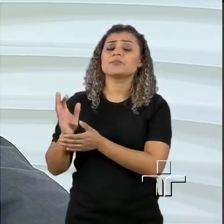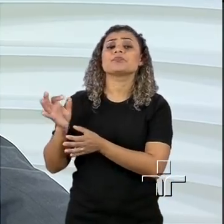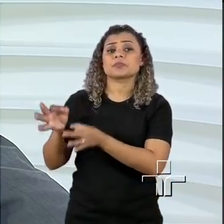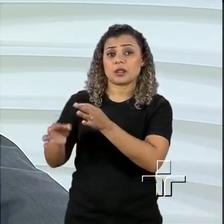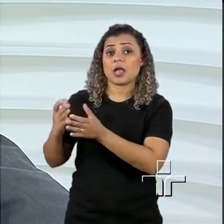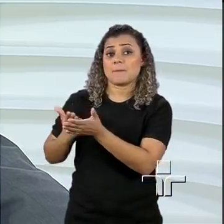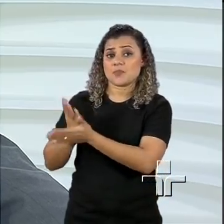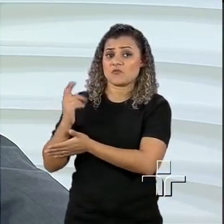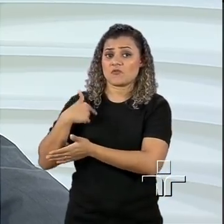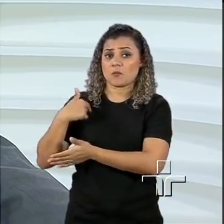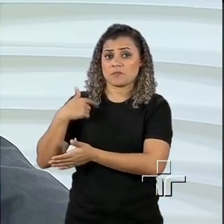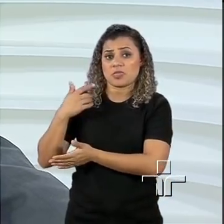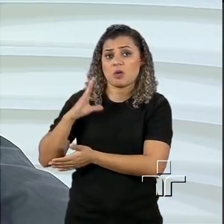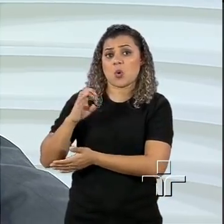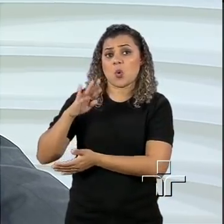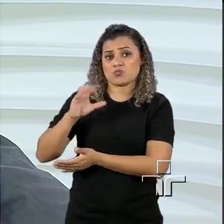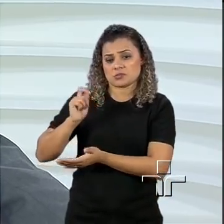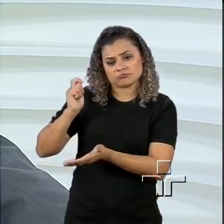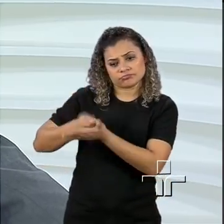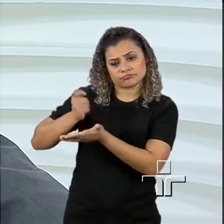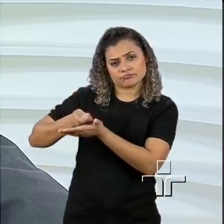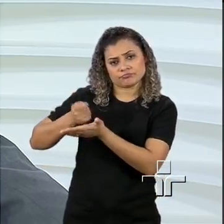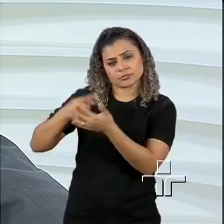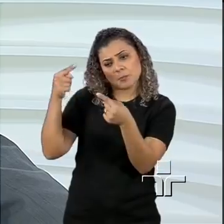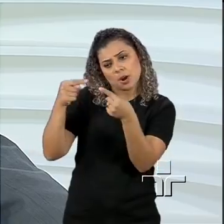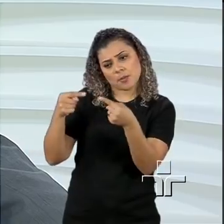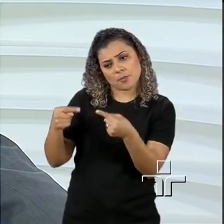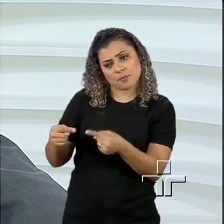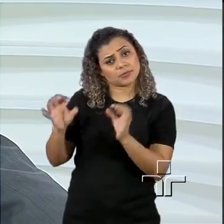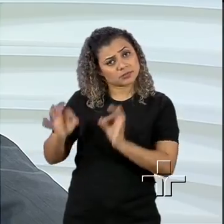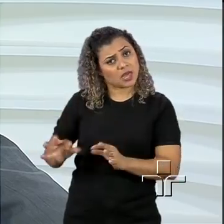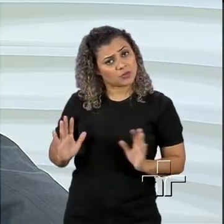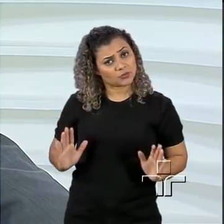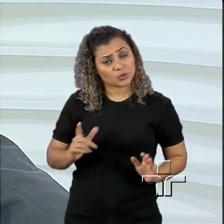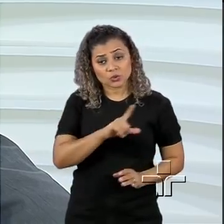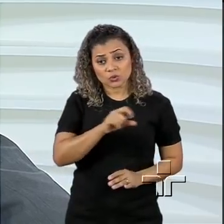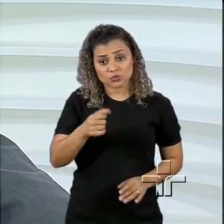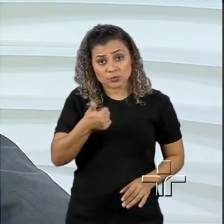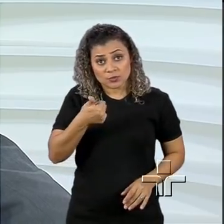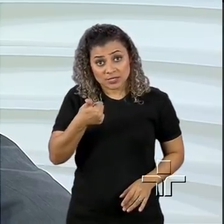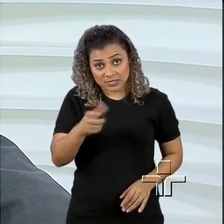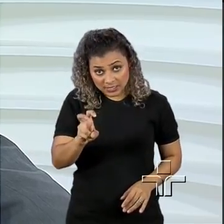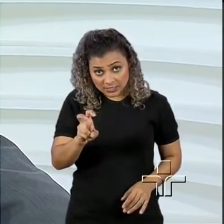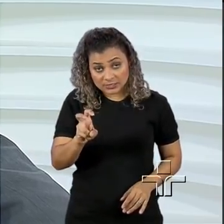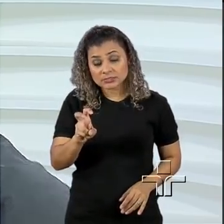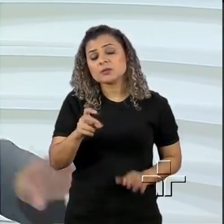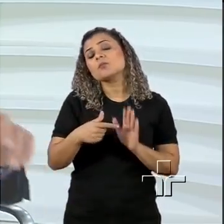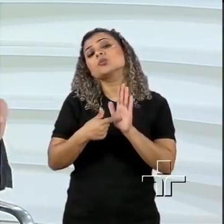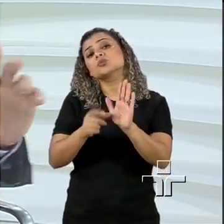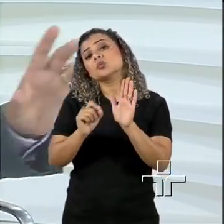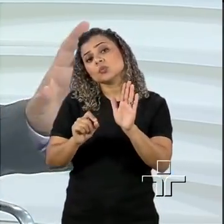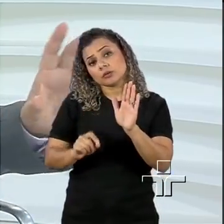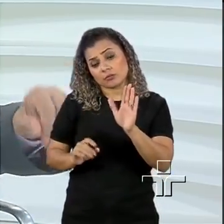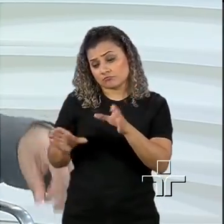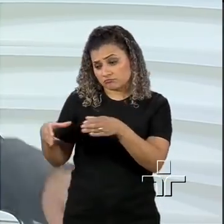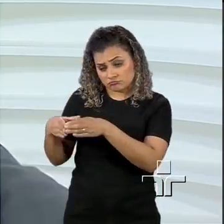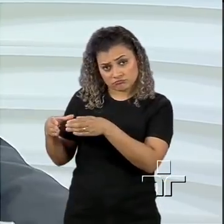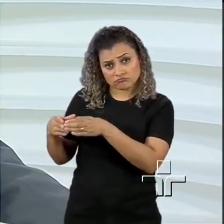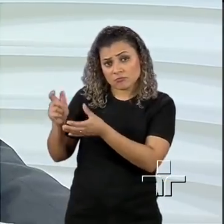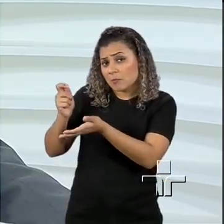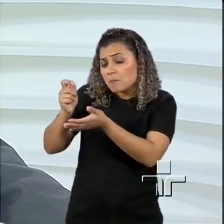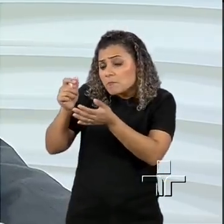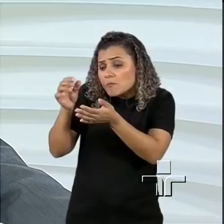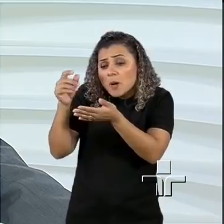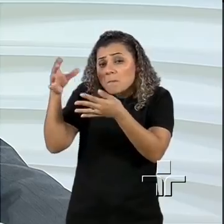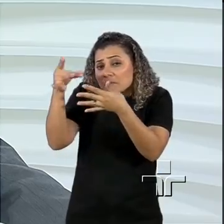Aliás, eu tenho, em relação a 2015, o Tribunal de Contas disse que, analisando as contas